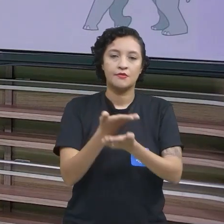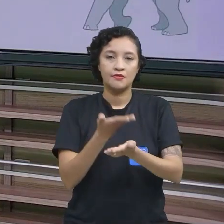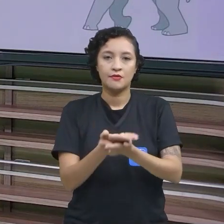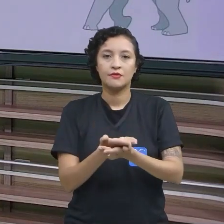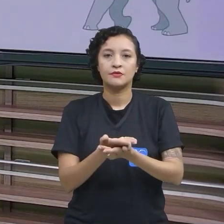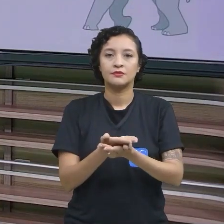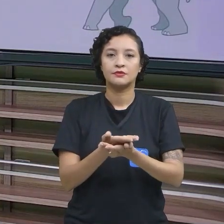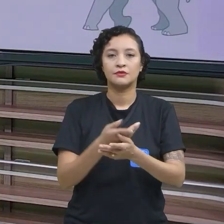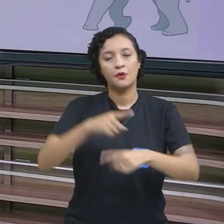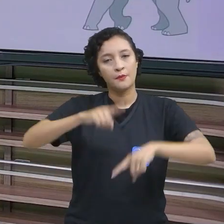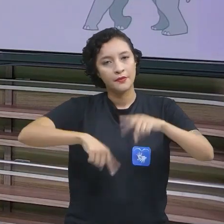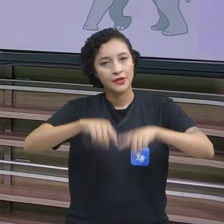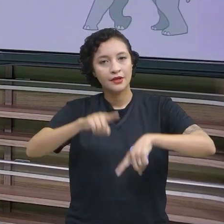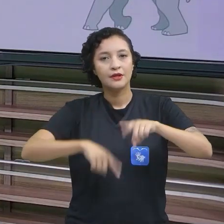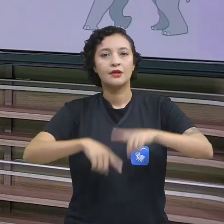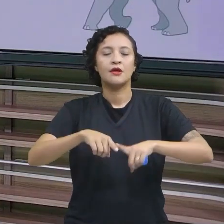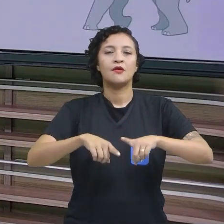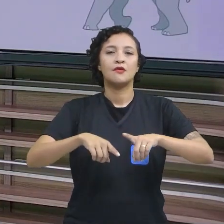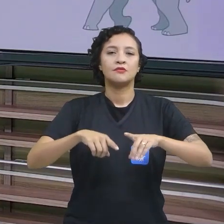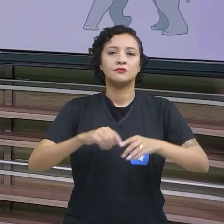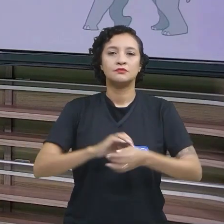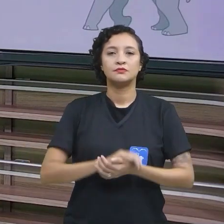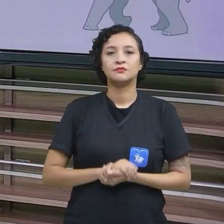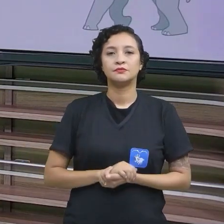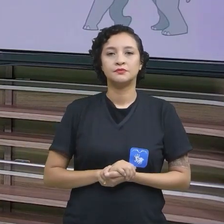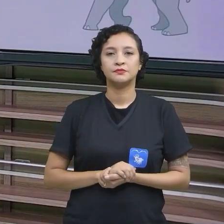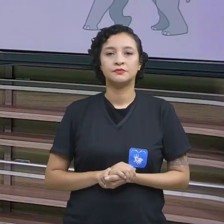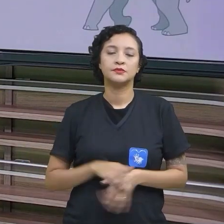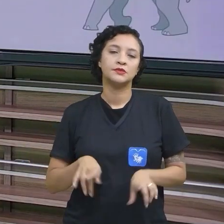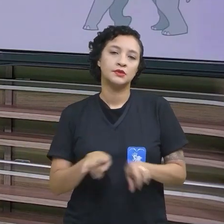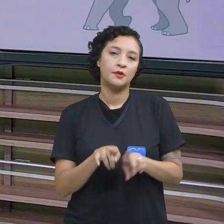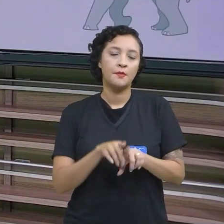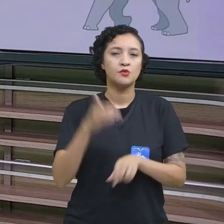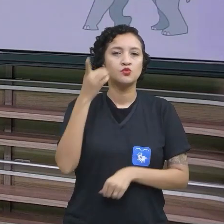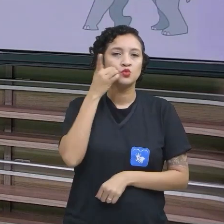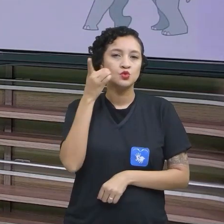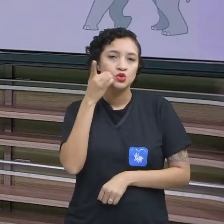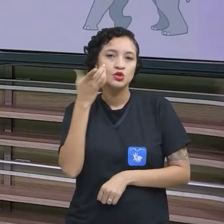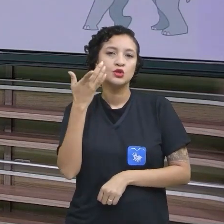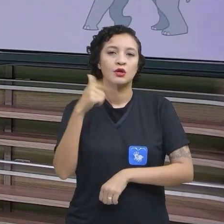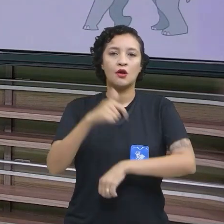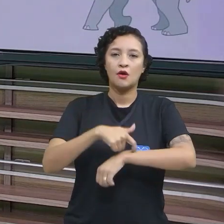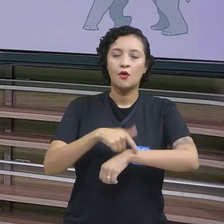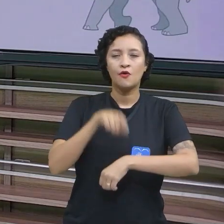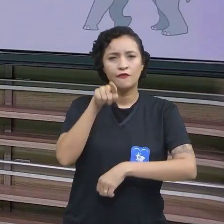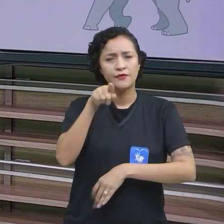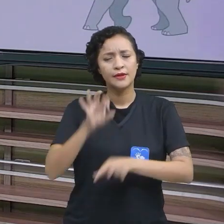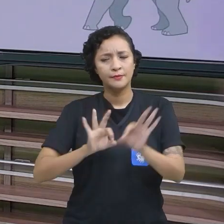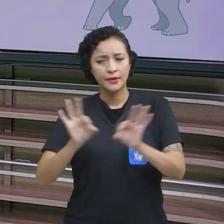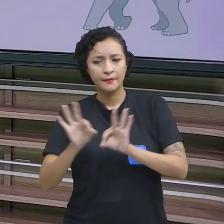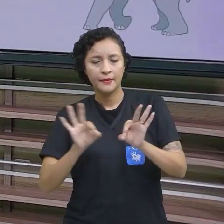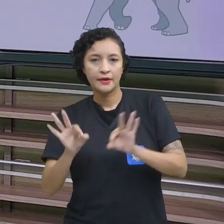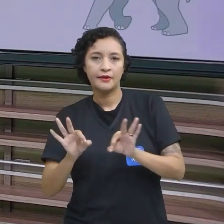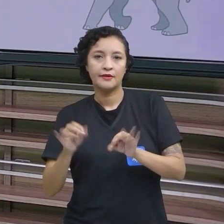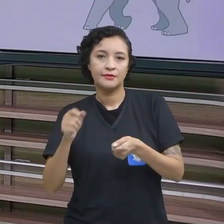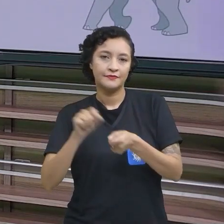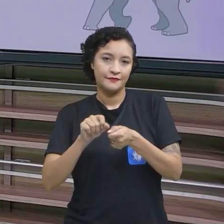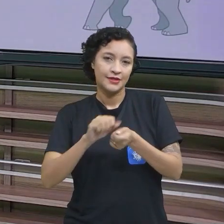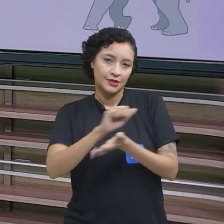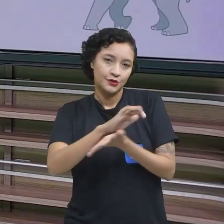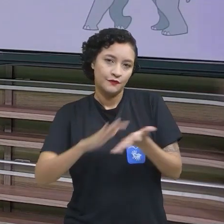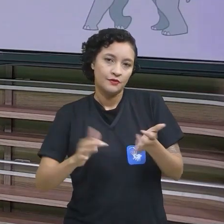o material, sobre o dia, né? O momento que você se prepara ali para fazer sua atividade com os seus